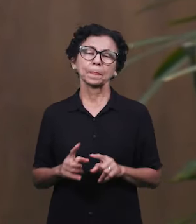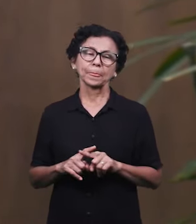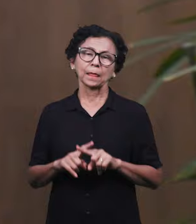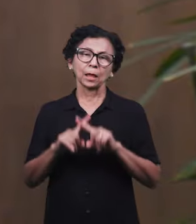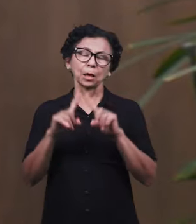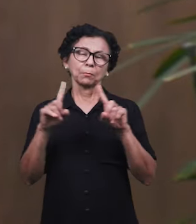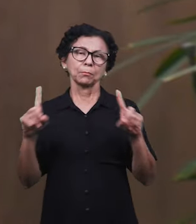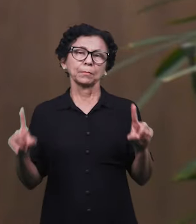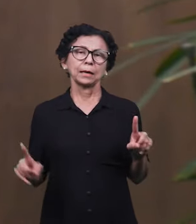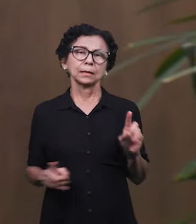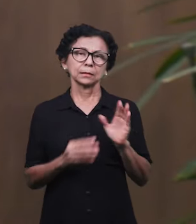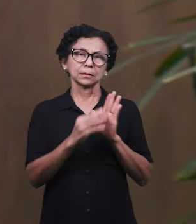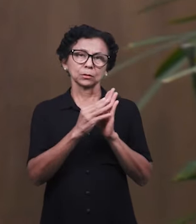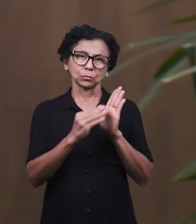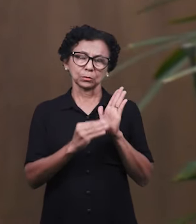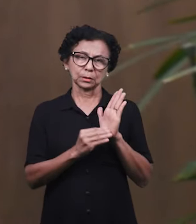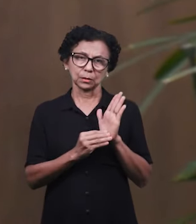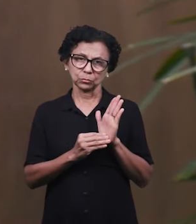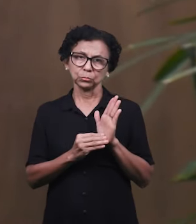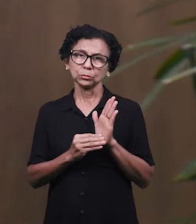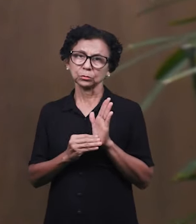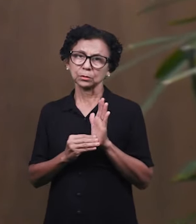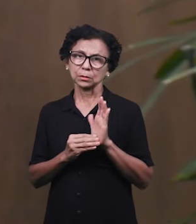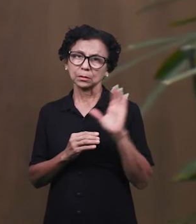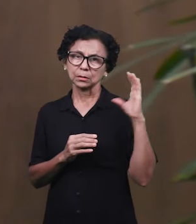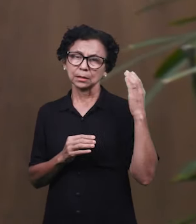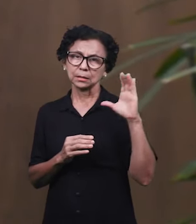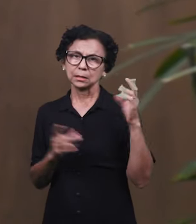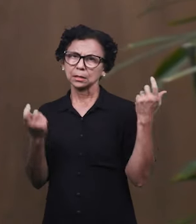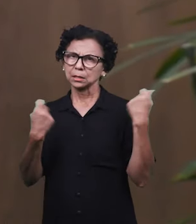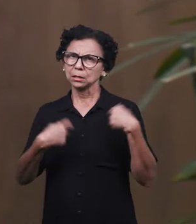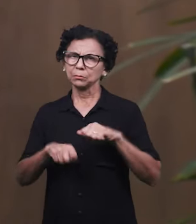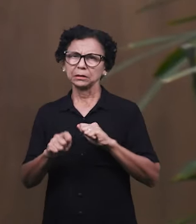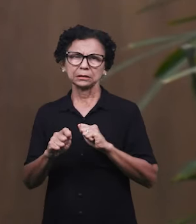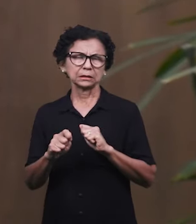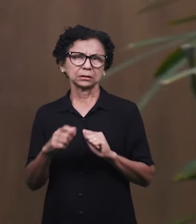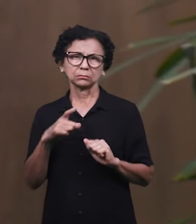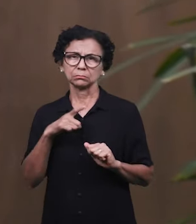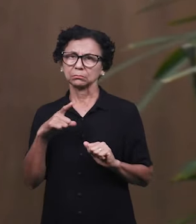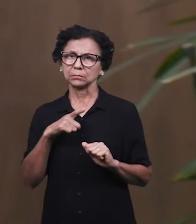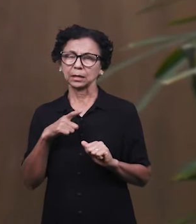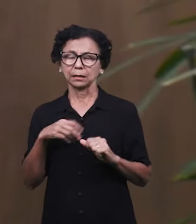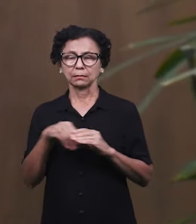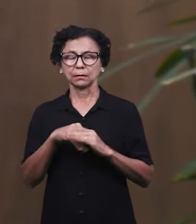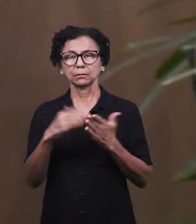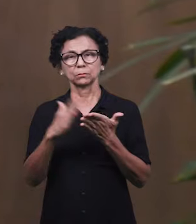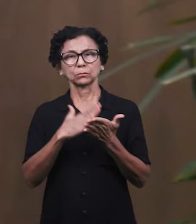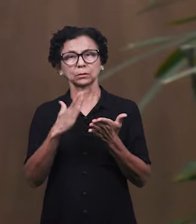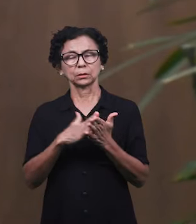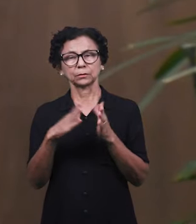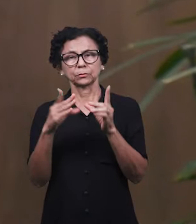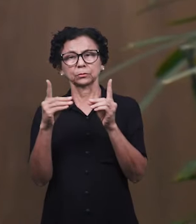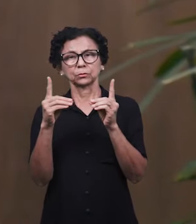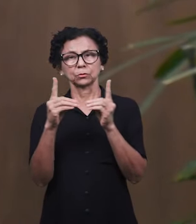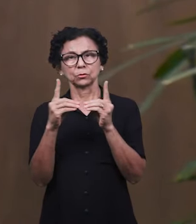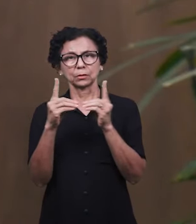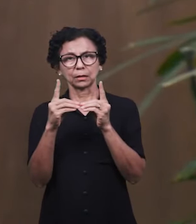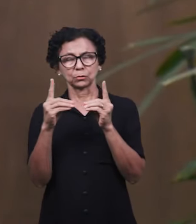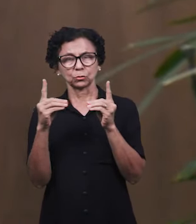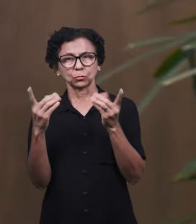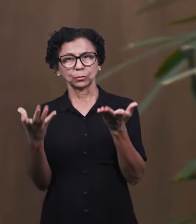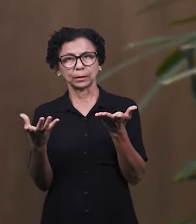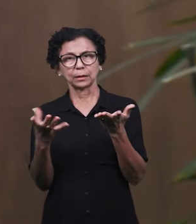estar nos livros didáticos. Então, é importante a gente saber essa separação. Existe aquilo que diz respeito